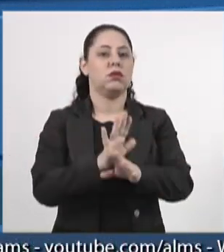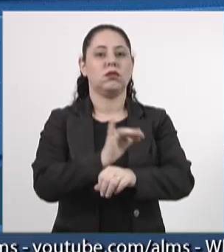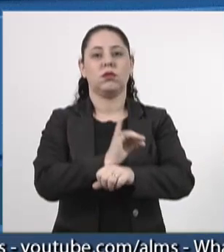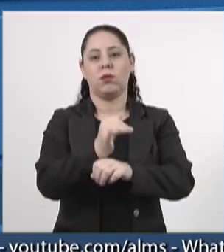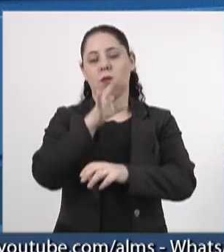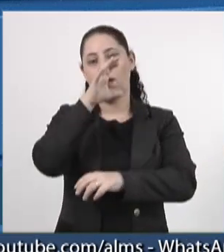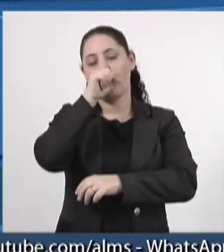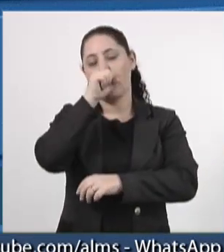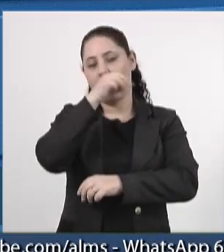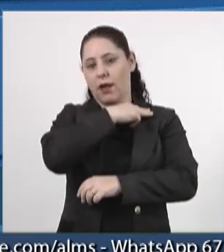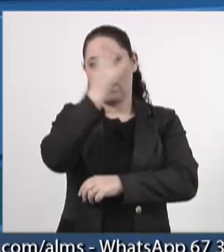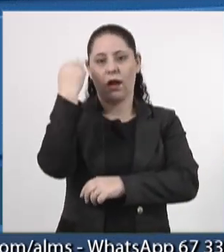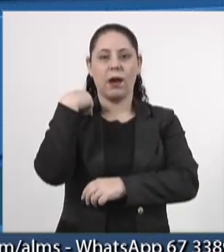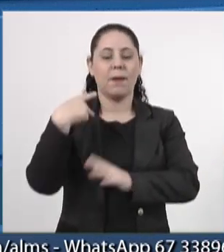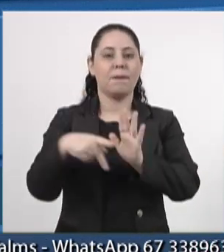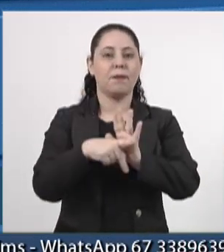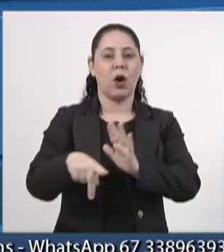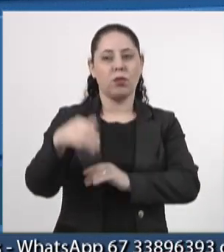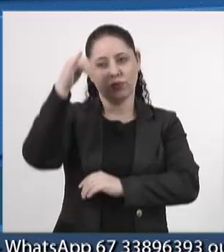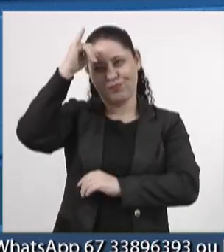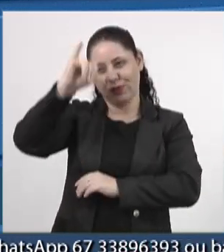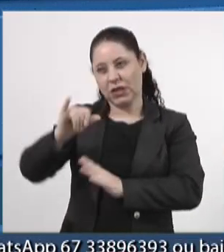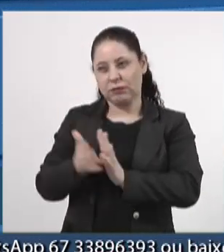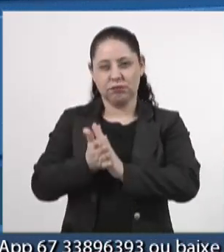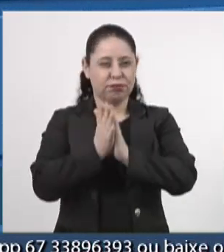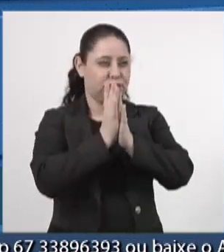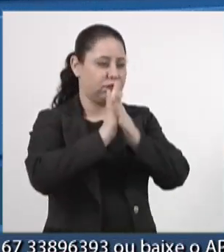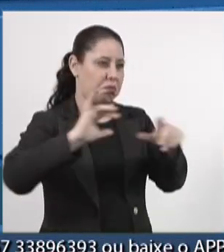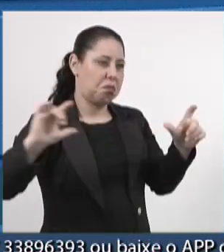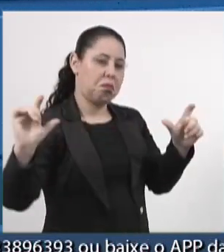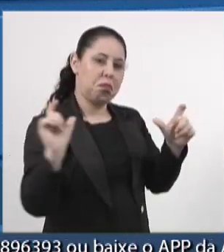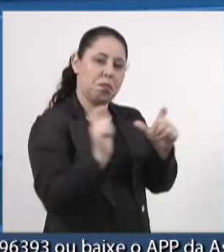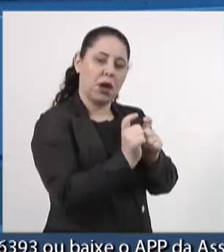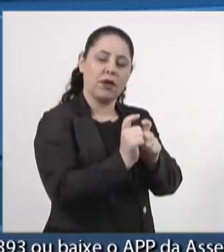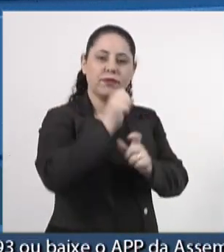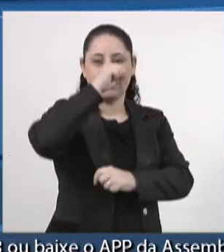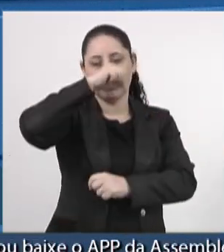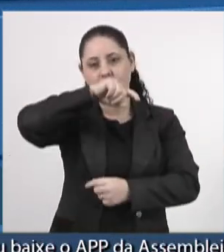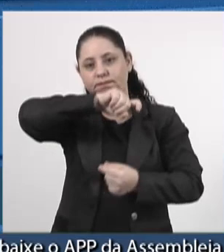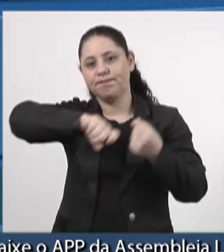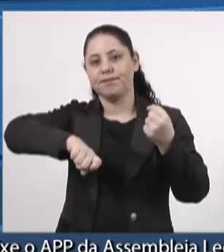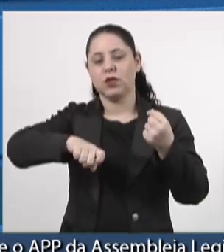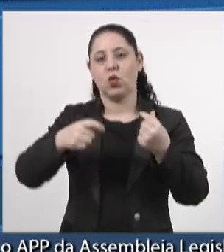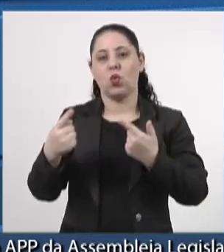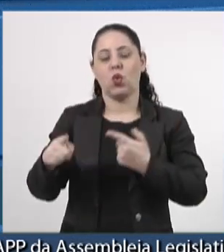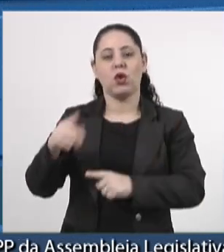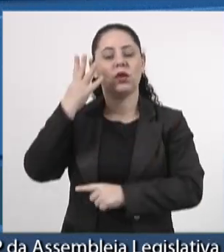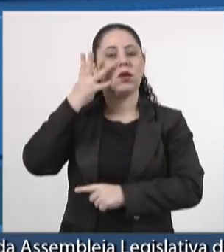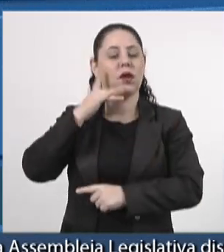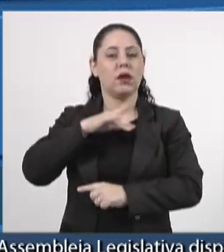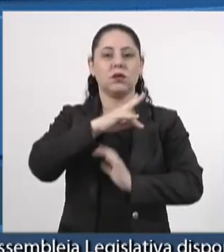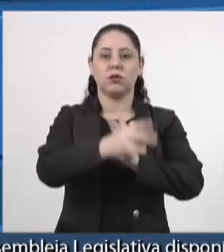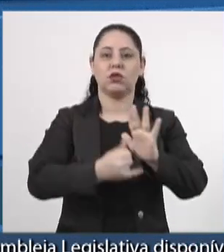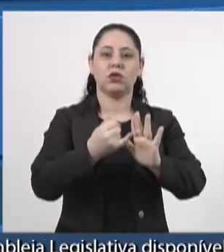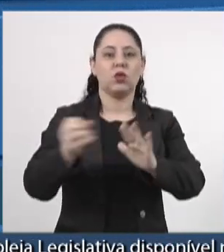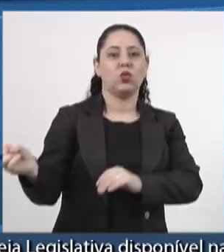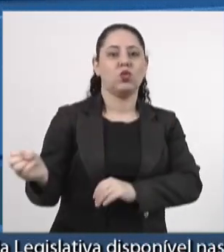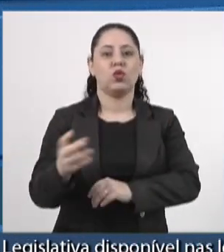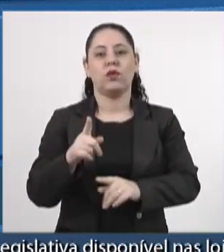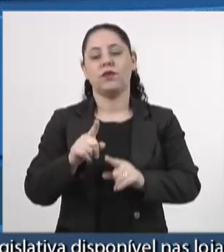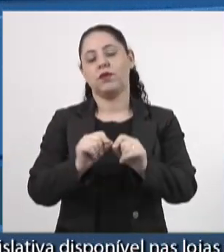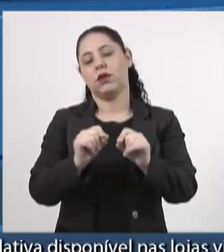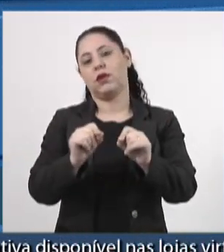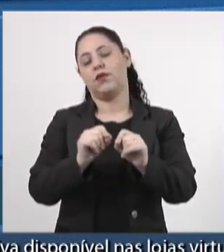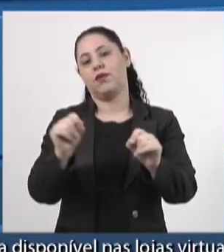ações do Maio Laranja, mês de enfrentamento ao combate à violência e abuso sexual contra crianças, apresentando projetos inovadores e